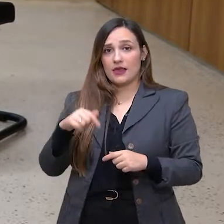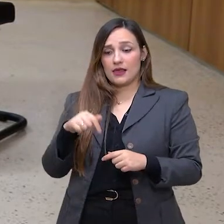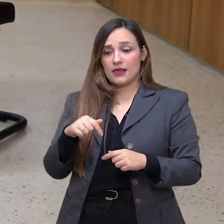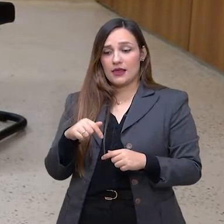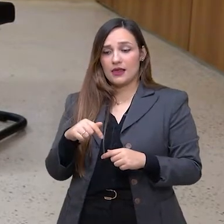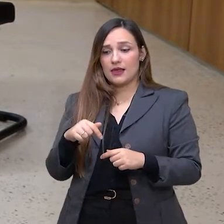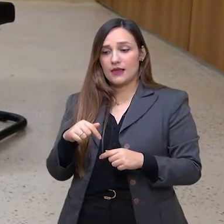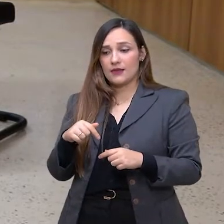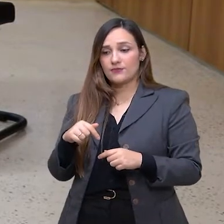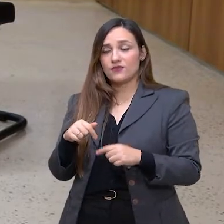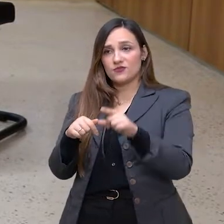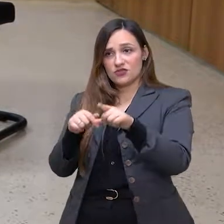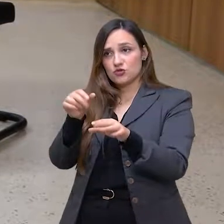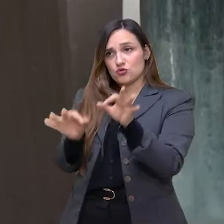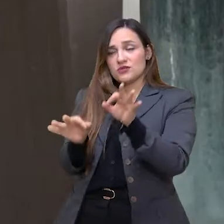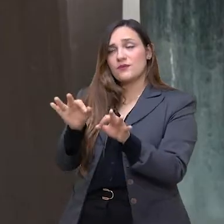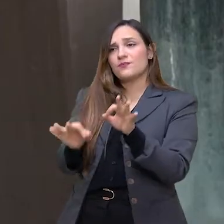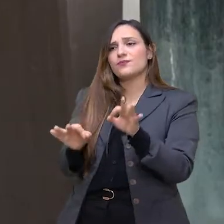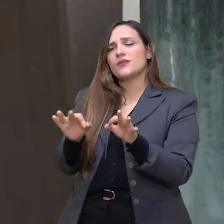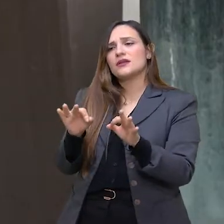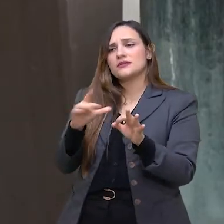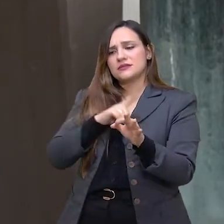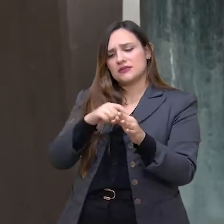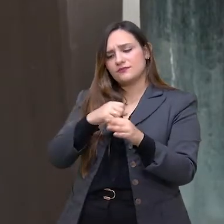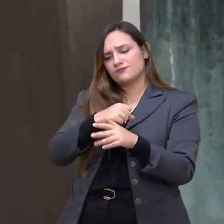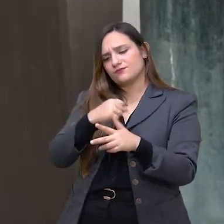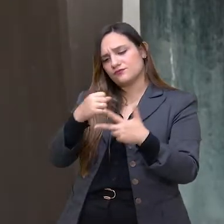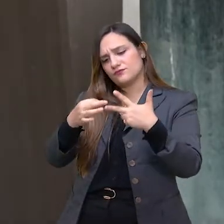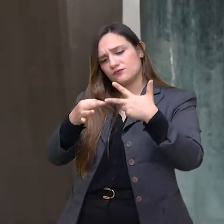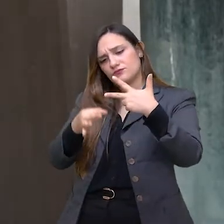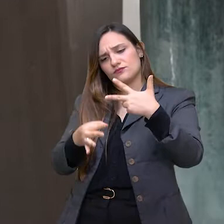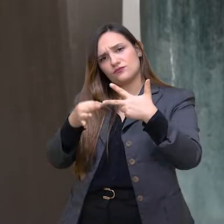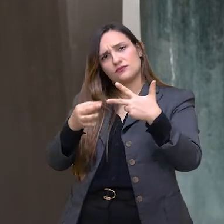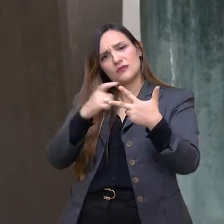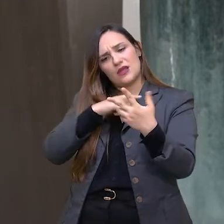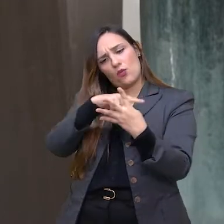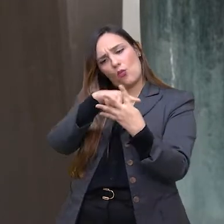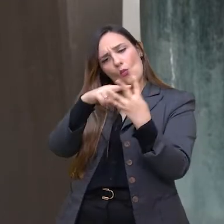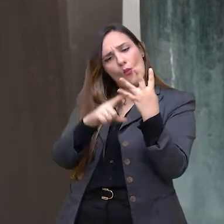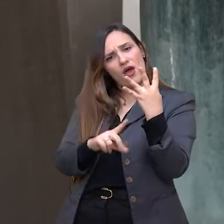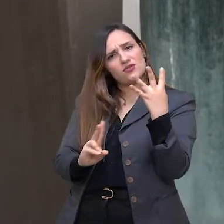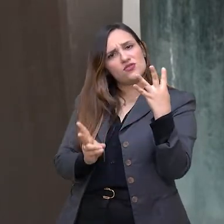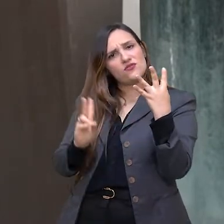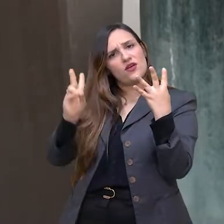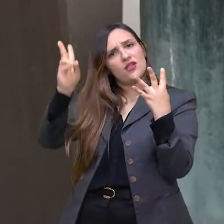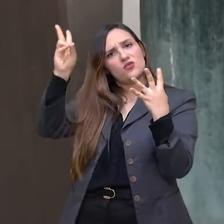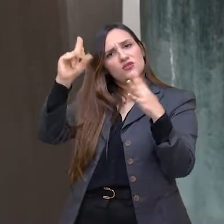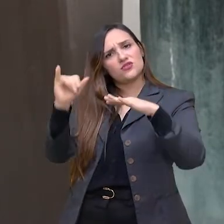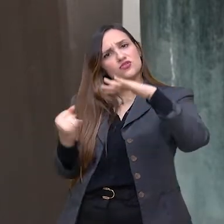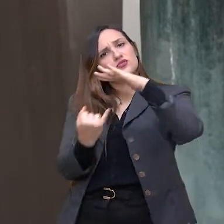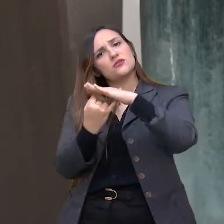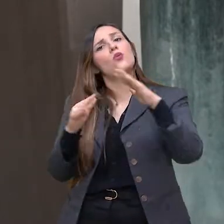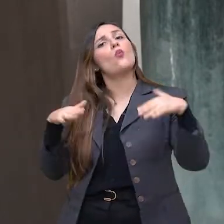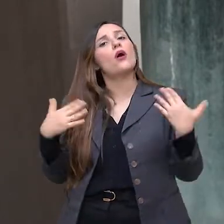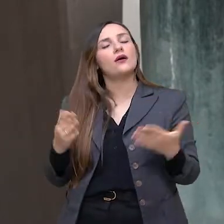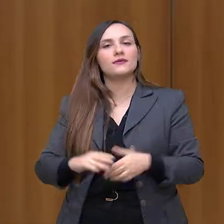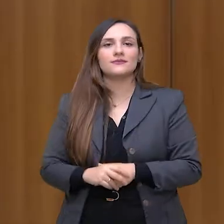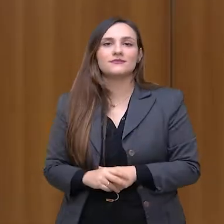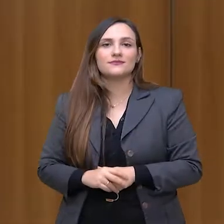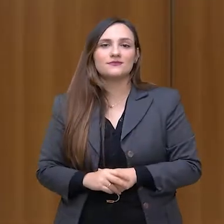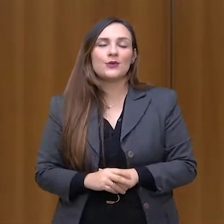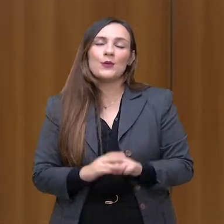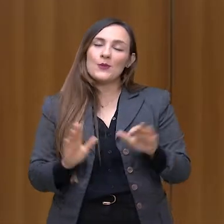a responsabilidade socioambiental é um dos 4 valores institucionais, né? Quais são esses